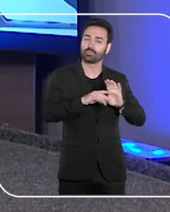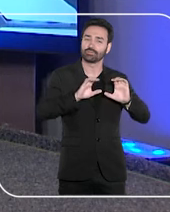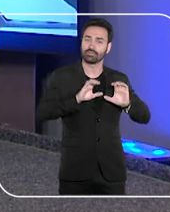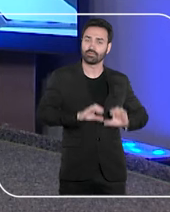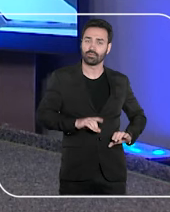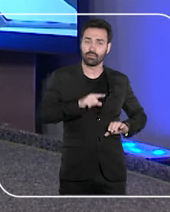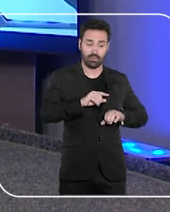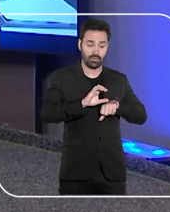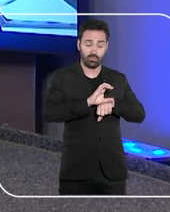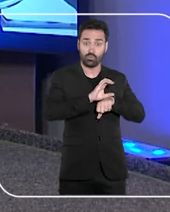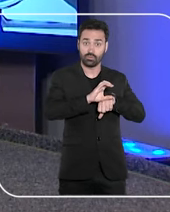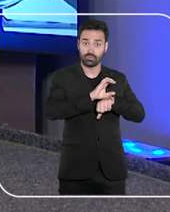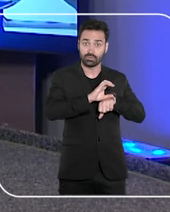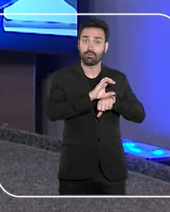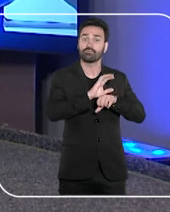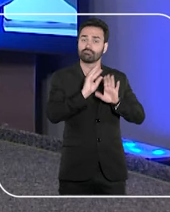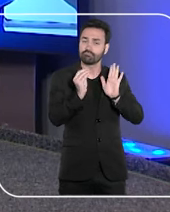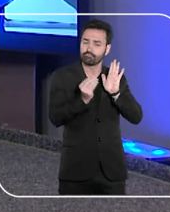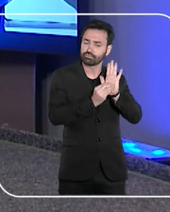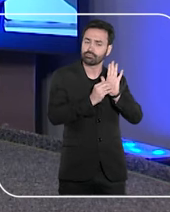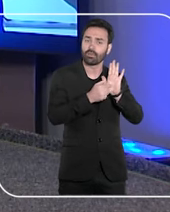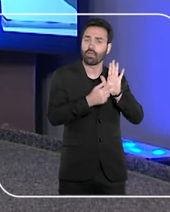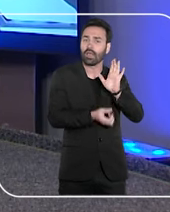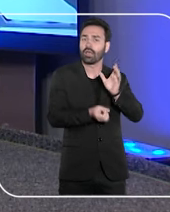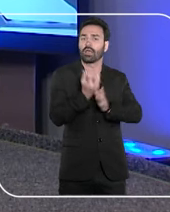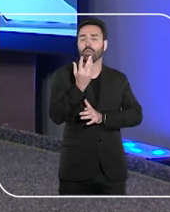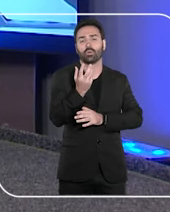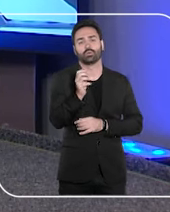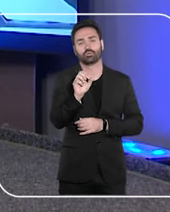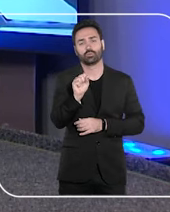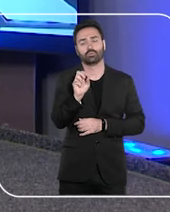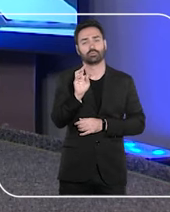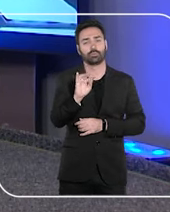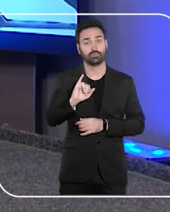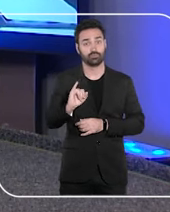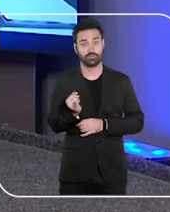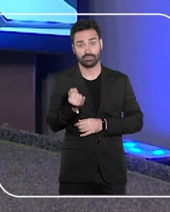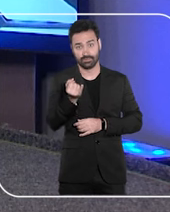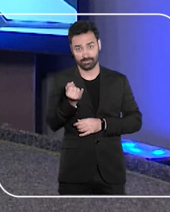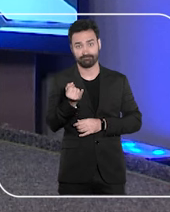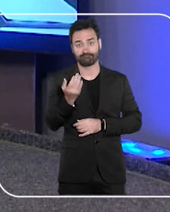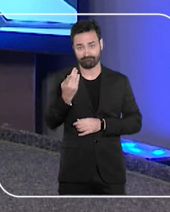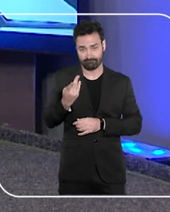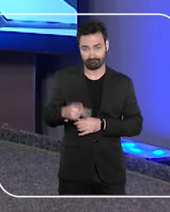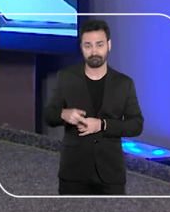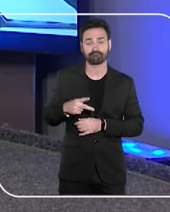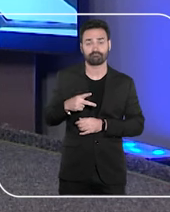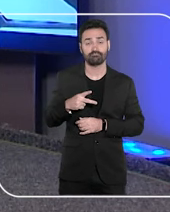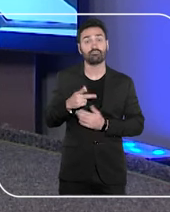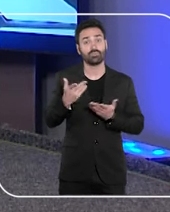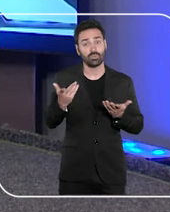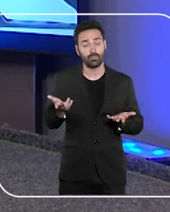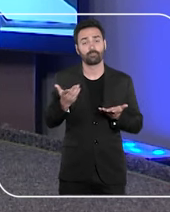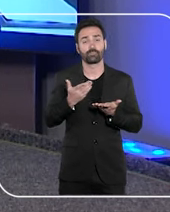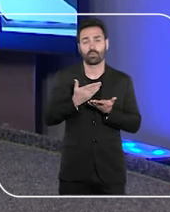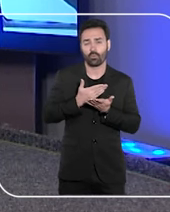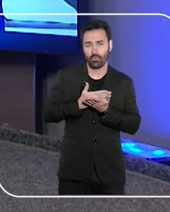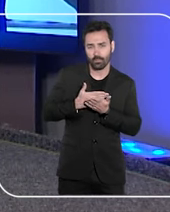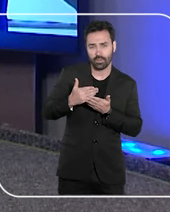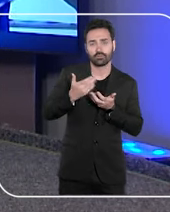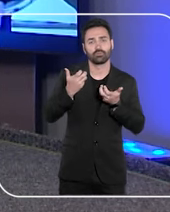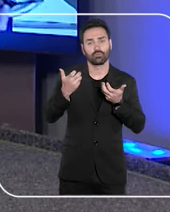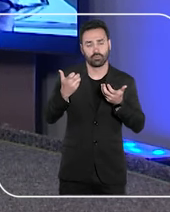trouxe a previsão de criação do Superior Tribunal de Justiça. E aí, nesse momento inicial, gostaria de me dirigir ao